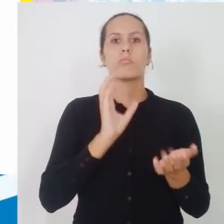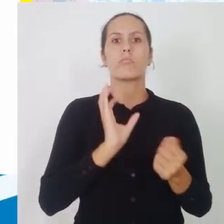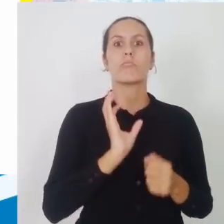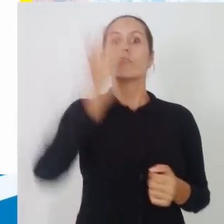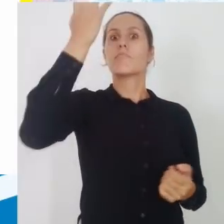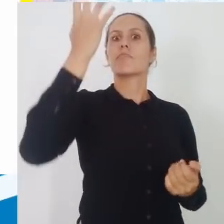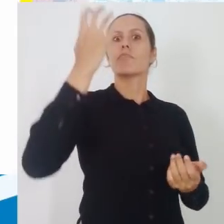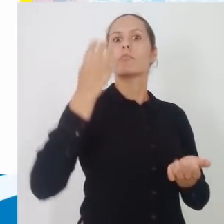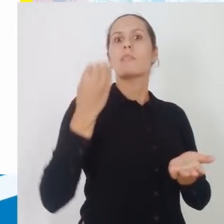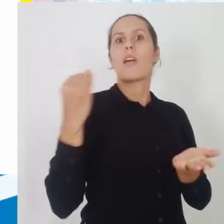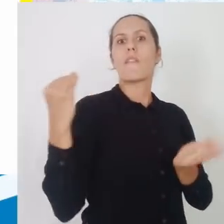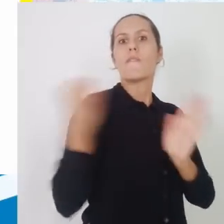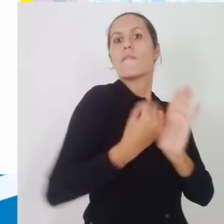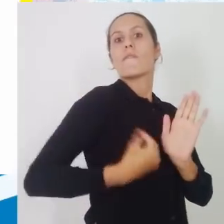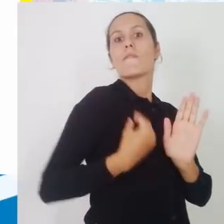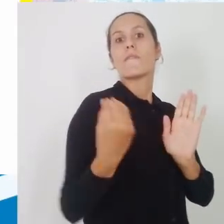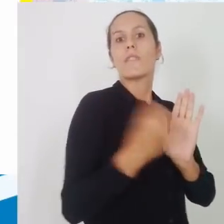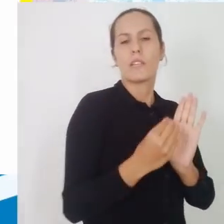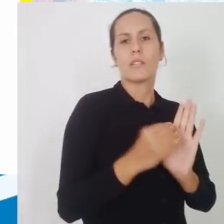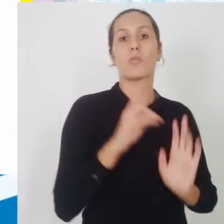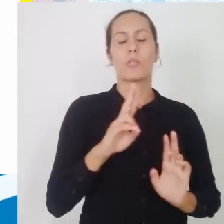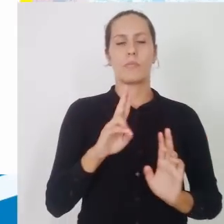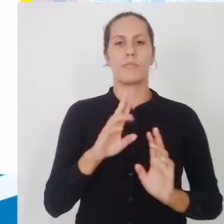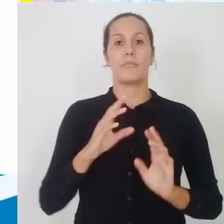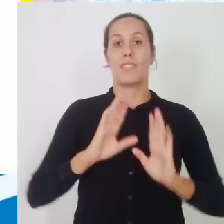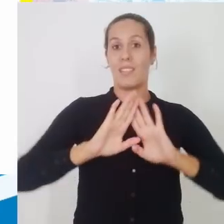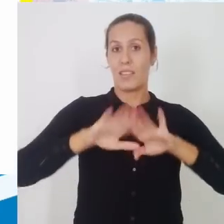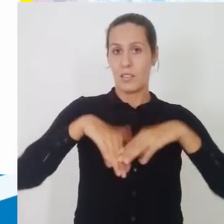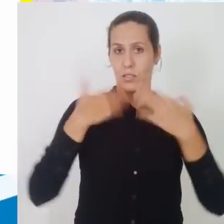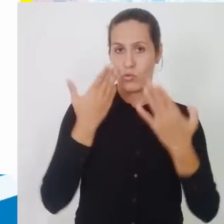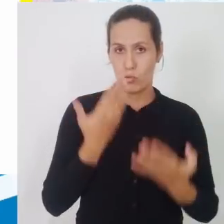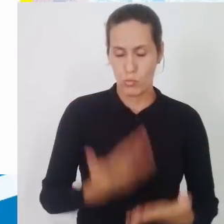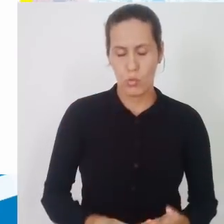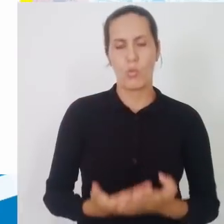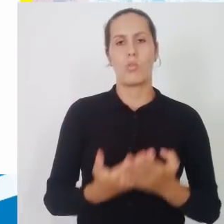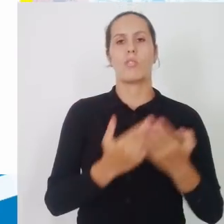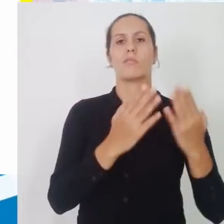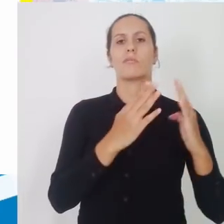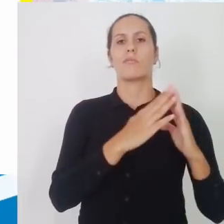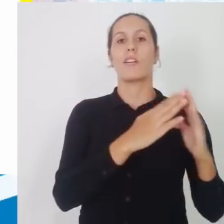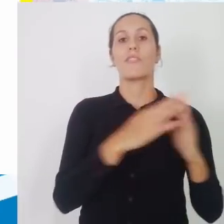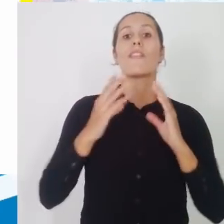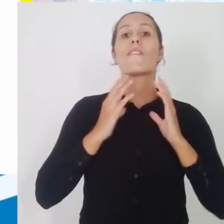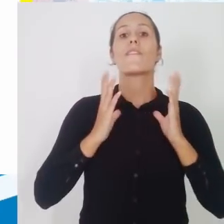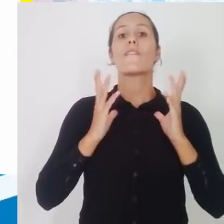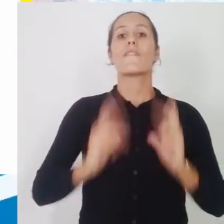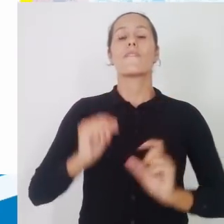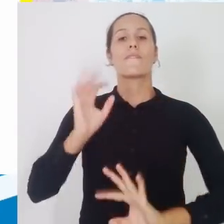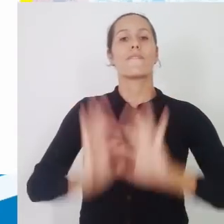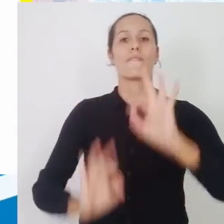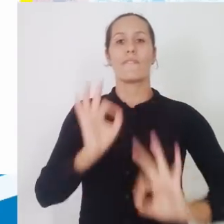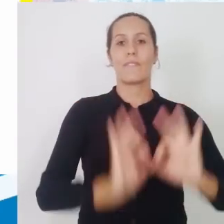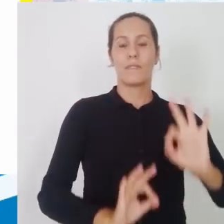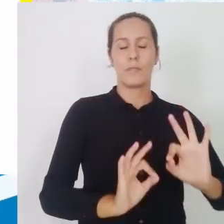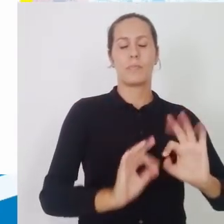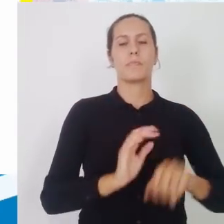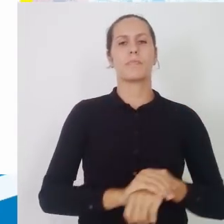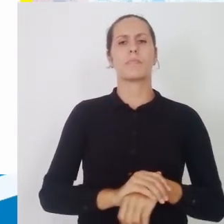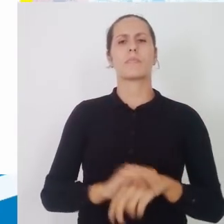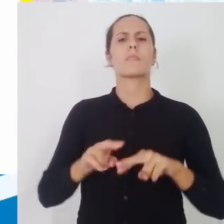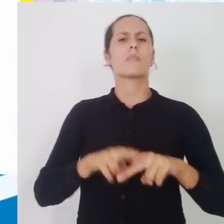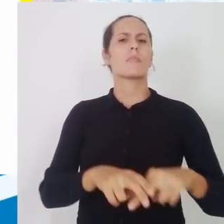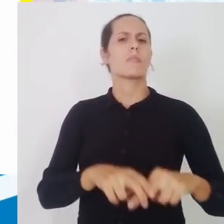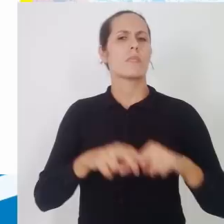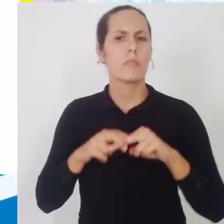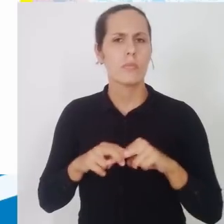abordar? É a higienização das escolas da cidade de Goiânia. E de que forma o texto abordou o assunto